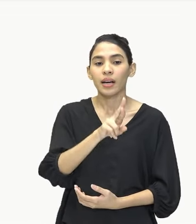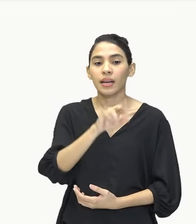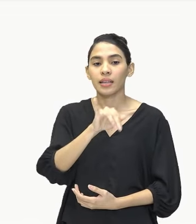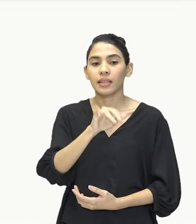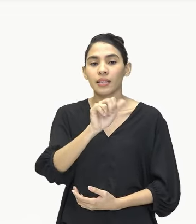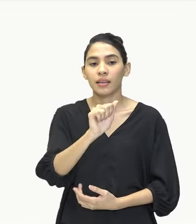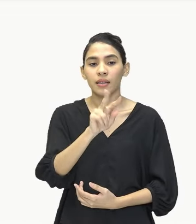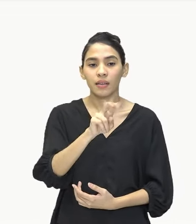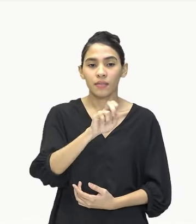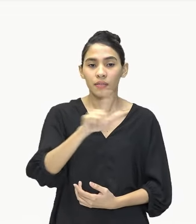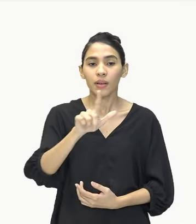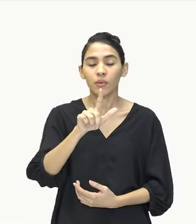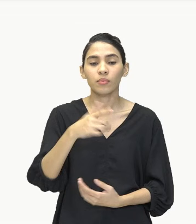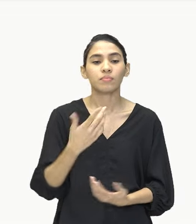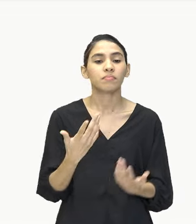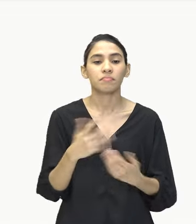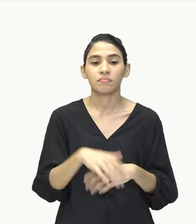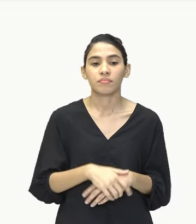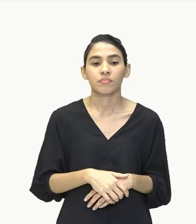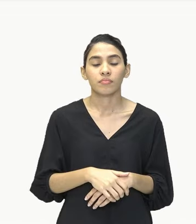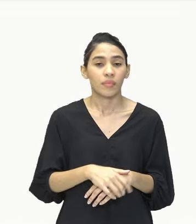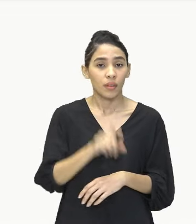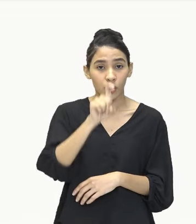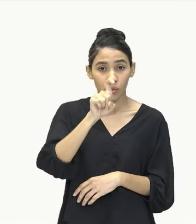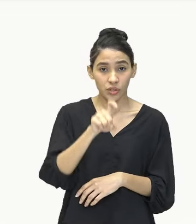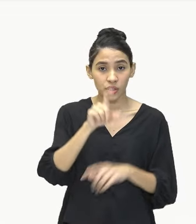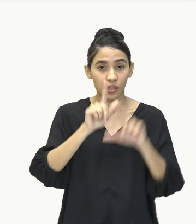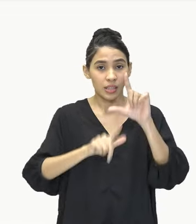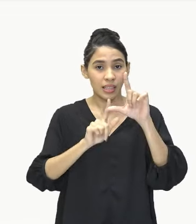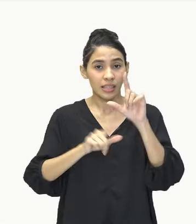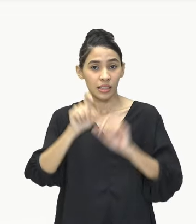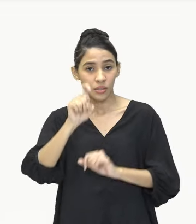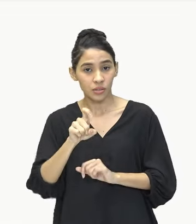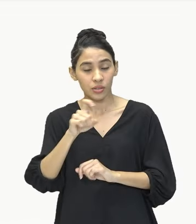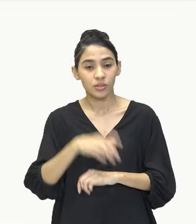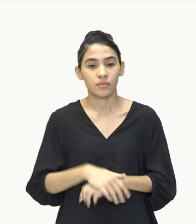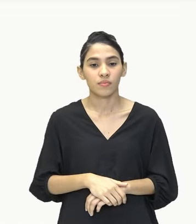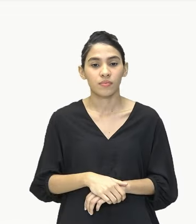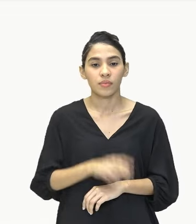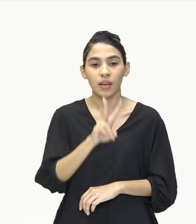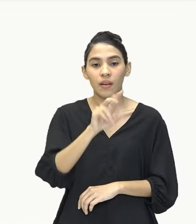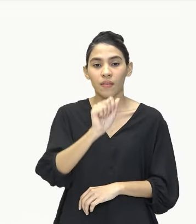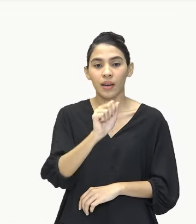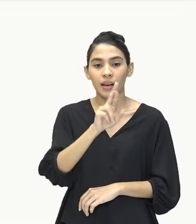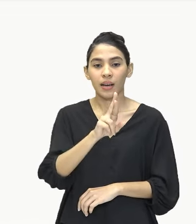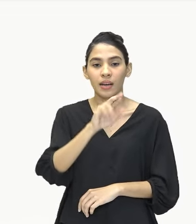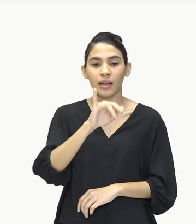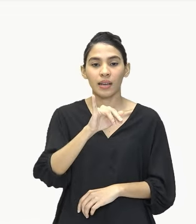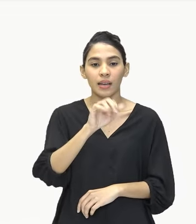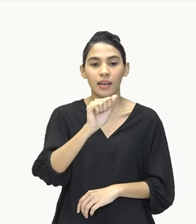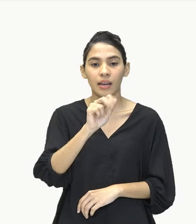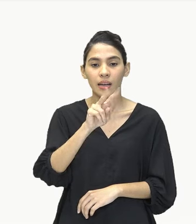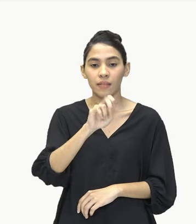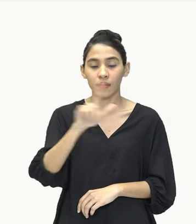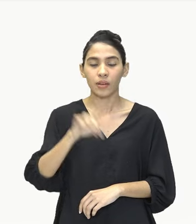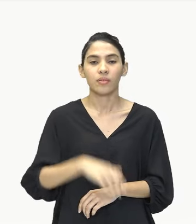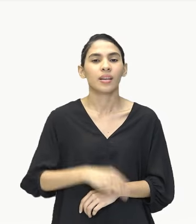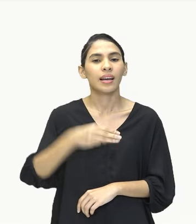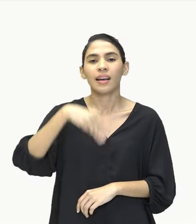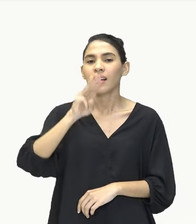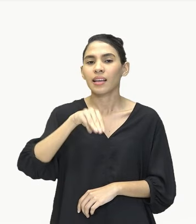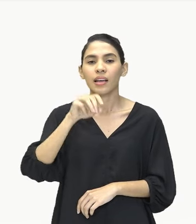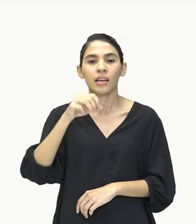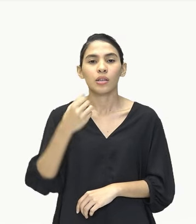A nossa variável vai ser o x, como já diz, ó, bem aqui. Quem vai ser o